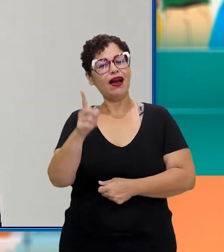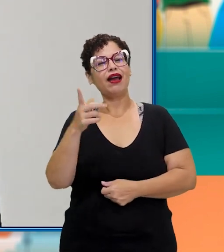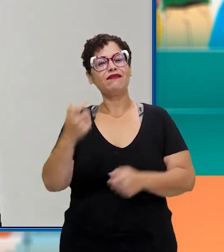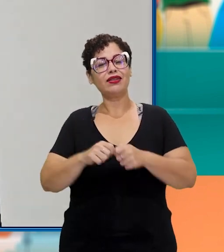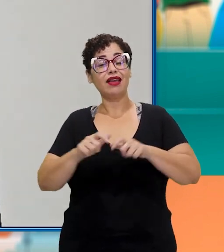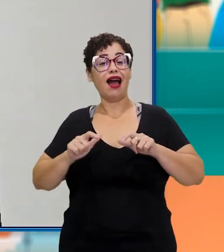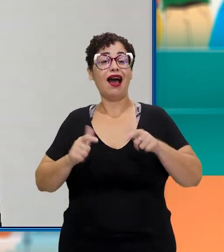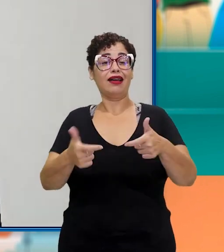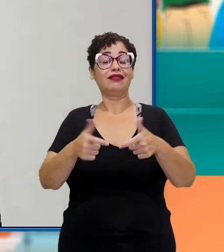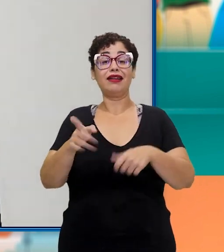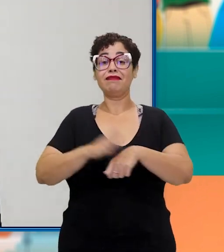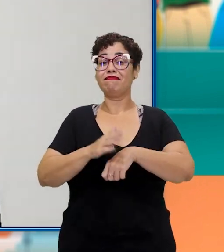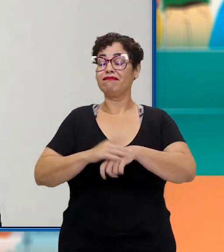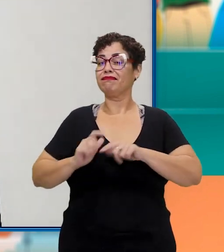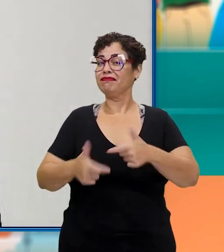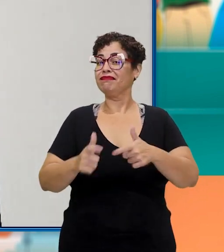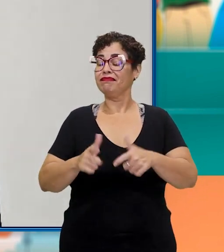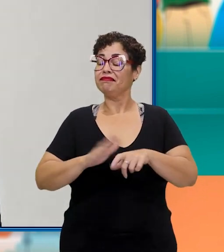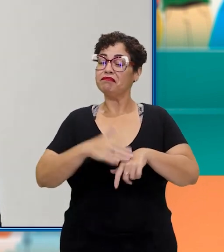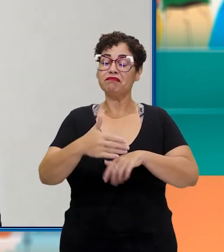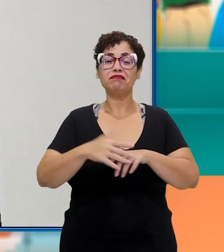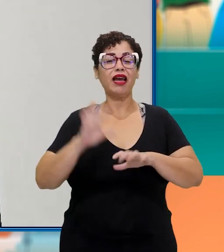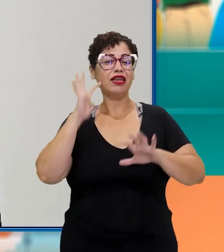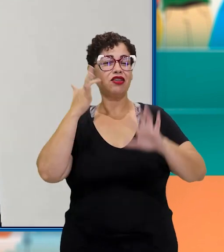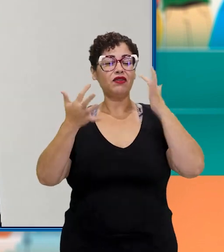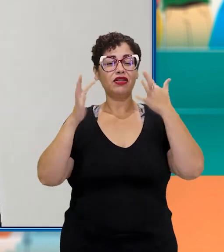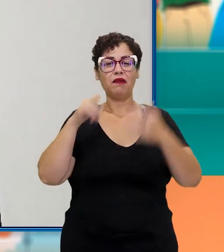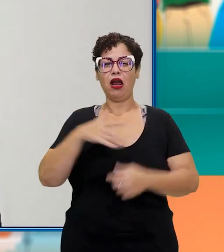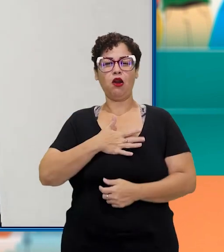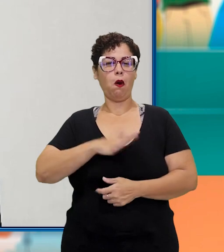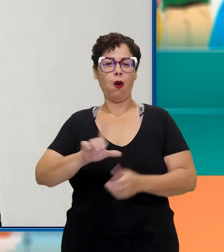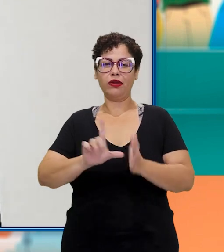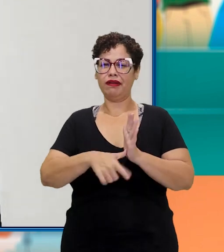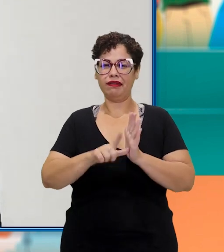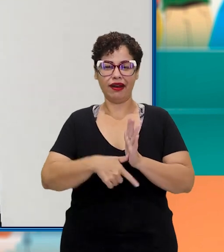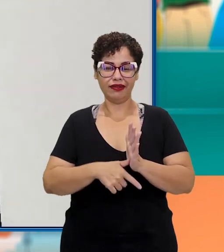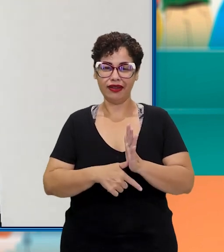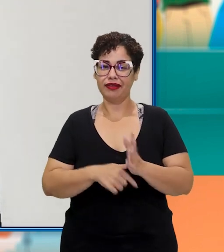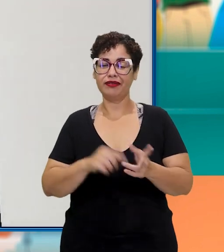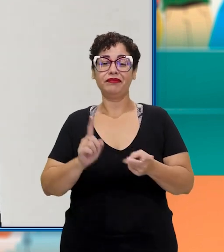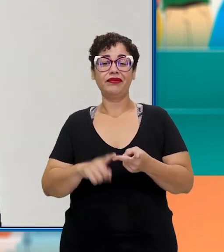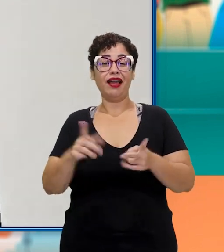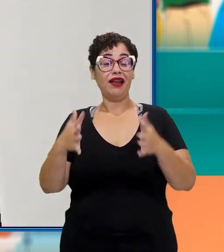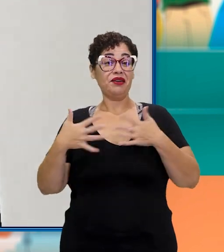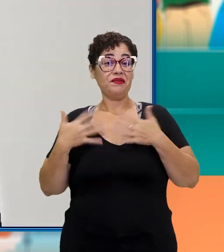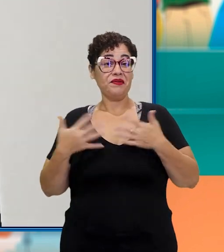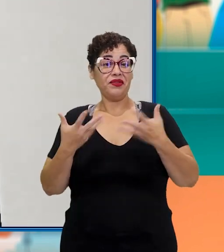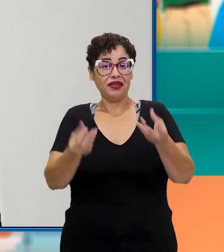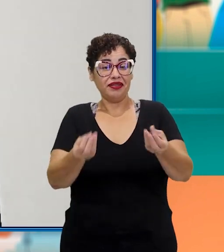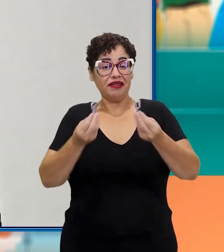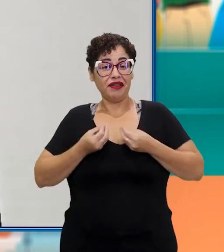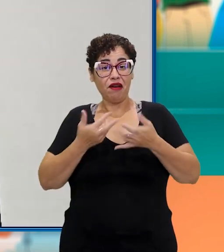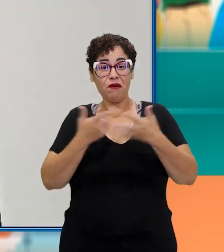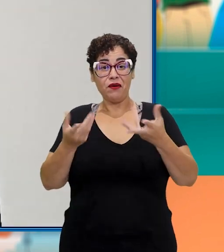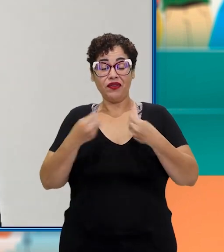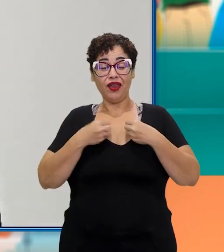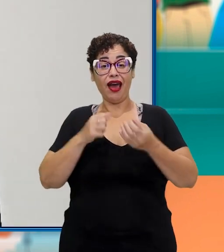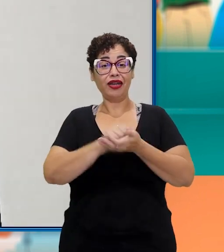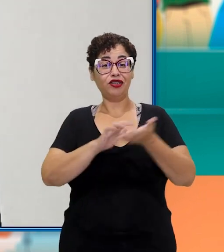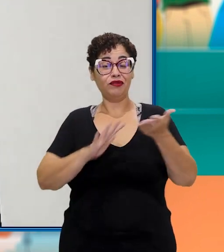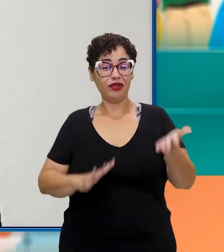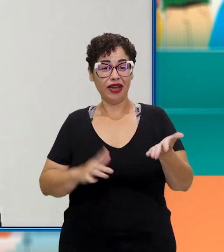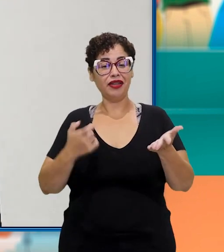sempre ao emprego da ação. Ela tem muita iniciativa. Ela não gosta de chegar atrasada, fica contente quando recebe